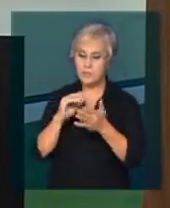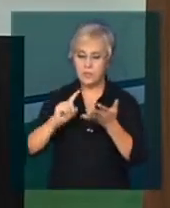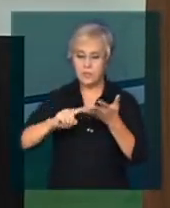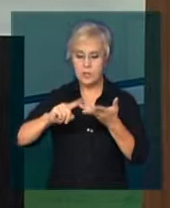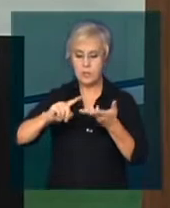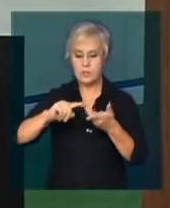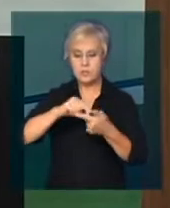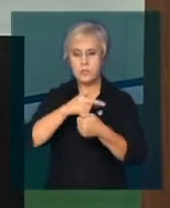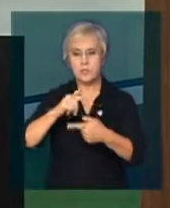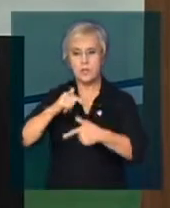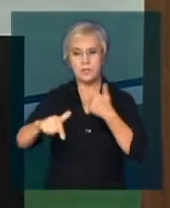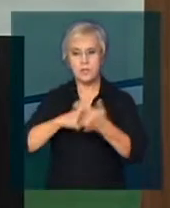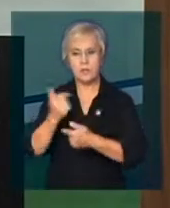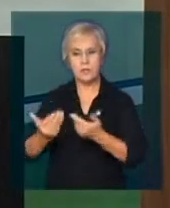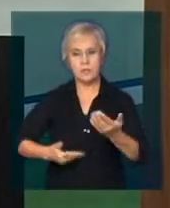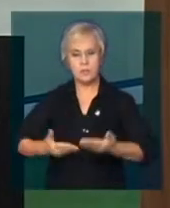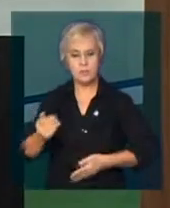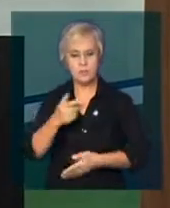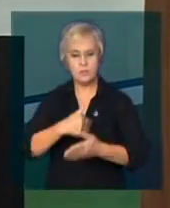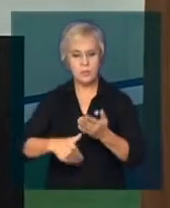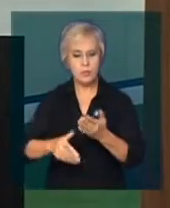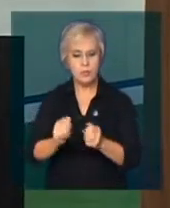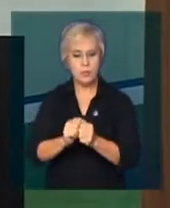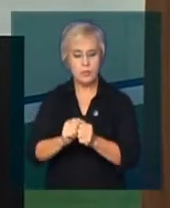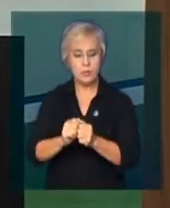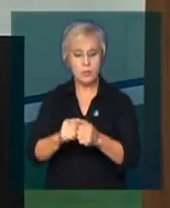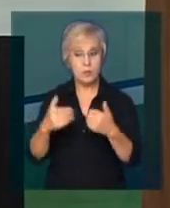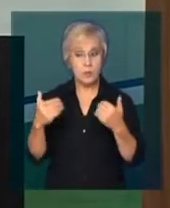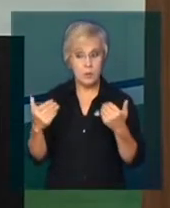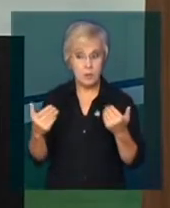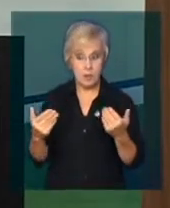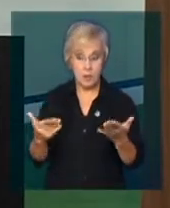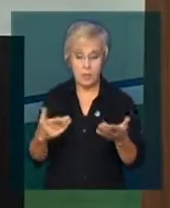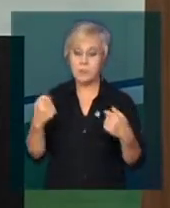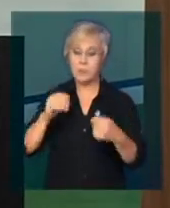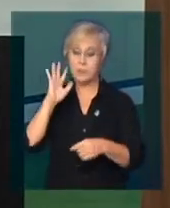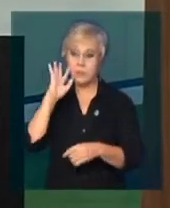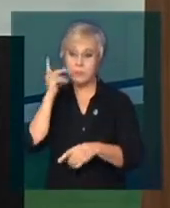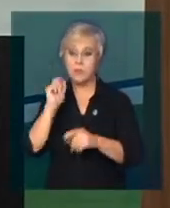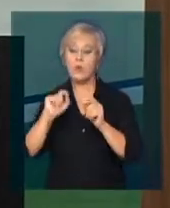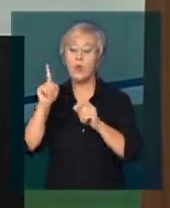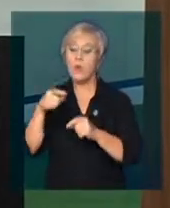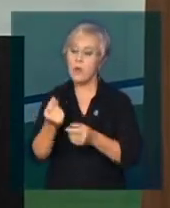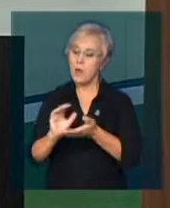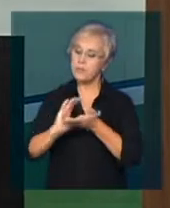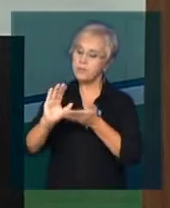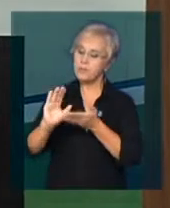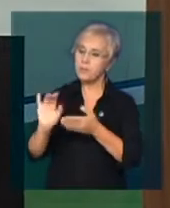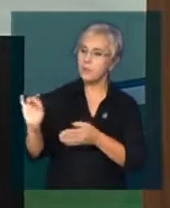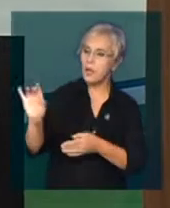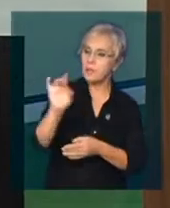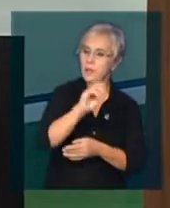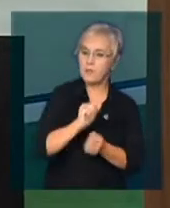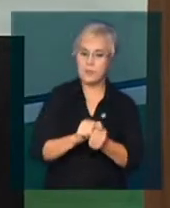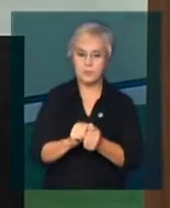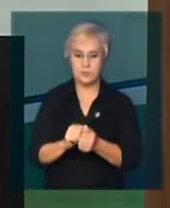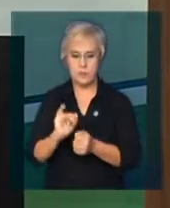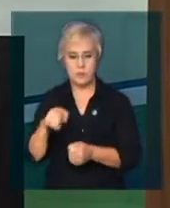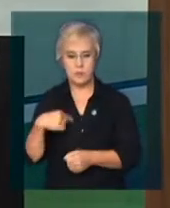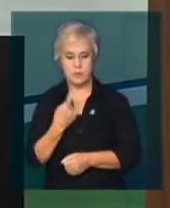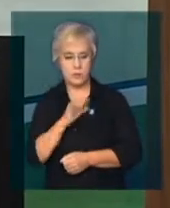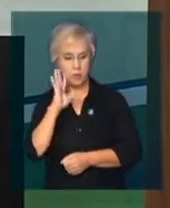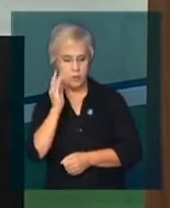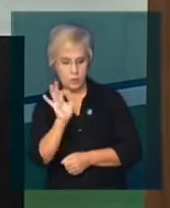quem vai ficar com a obrigação de cada coisa, e aí sim definir como será financiado cada parte. Se a gente não